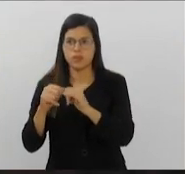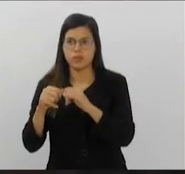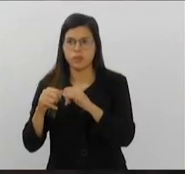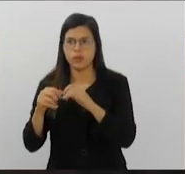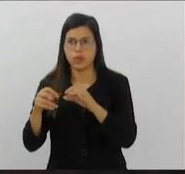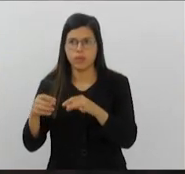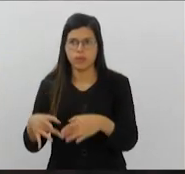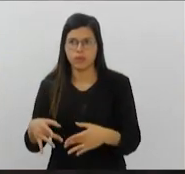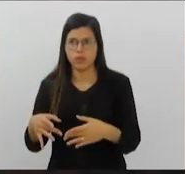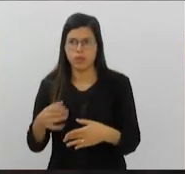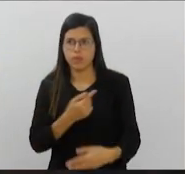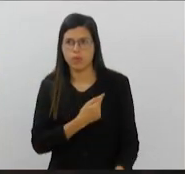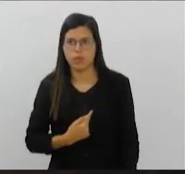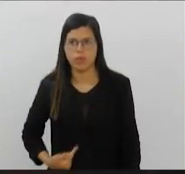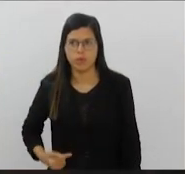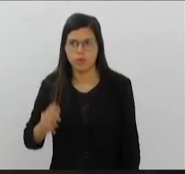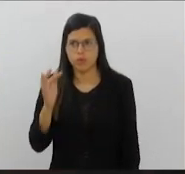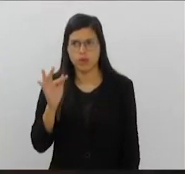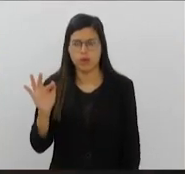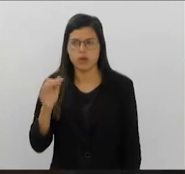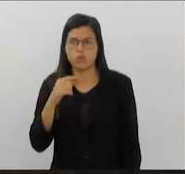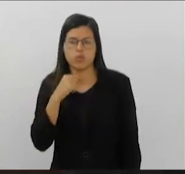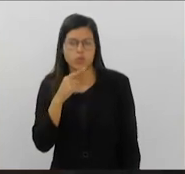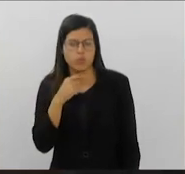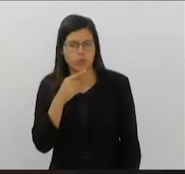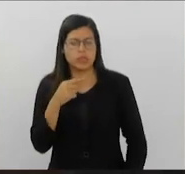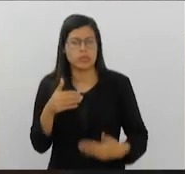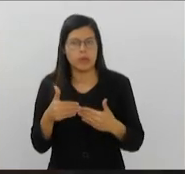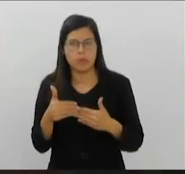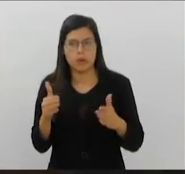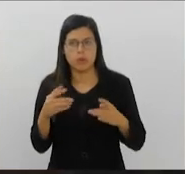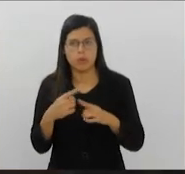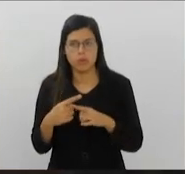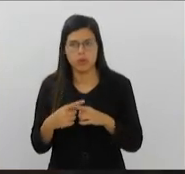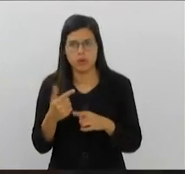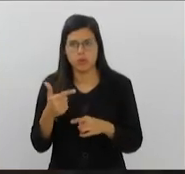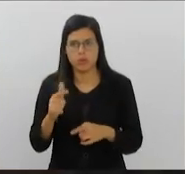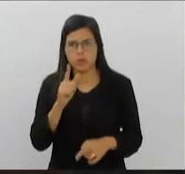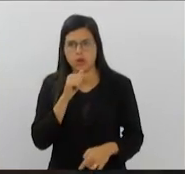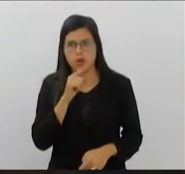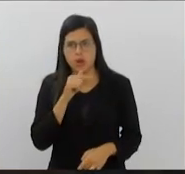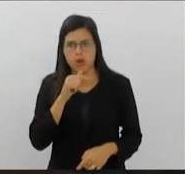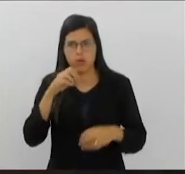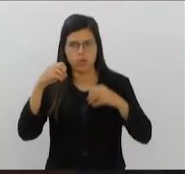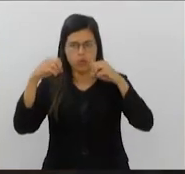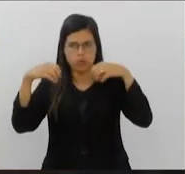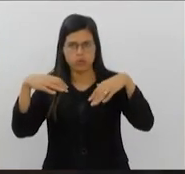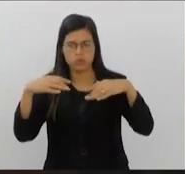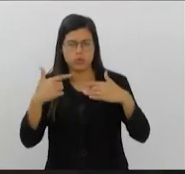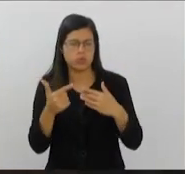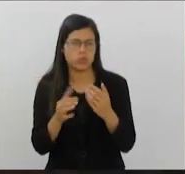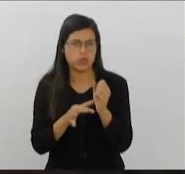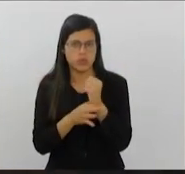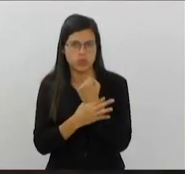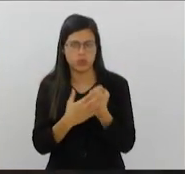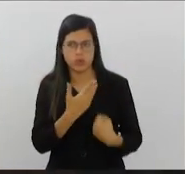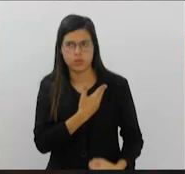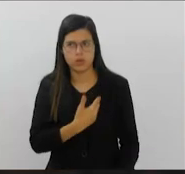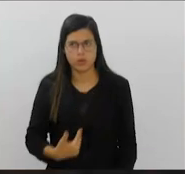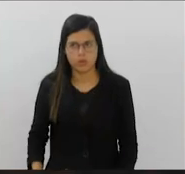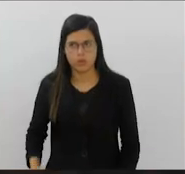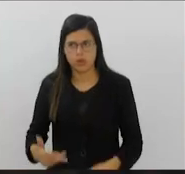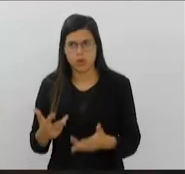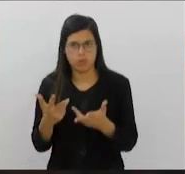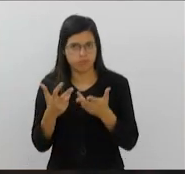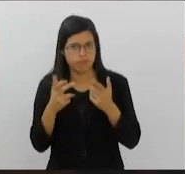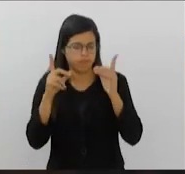e a gente não conseguia inaugurar nunca, porque não tinha água, não tinha luz, não tinha segurança pública, e eu vi o perrengue que foi